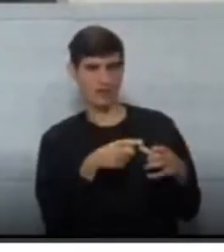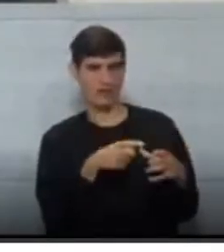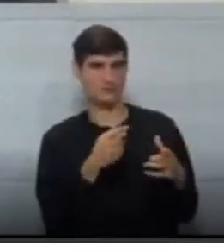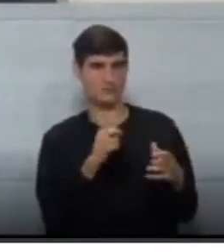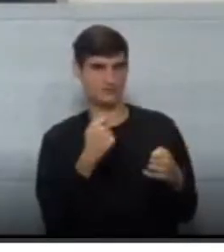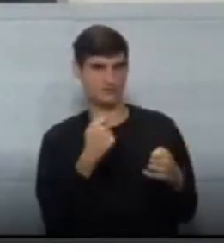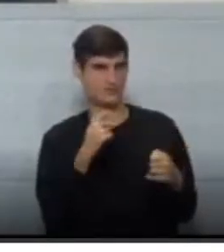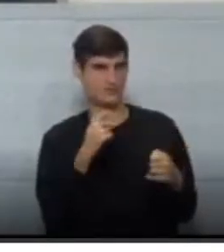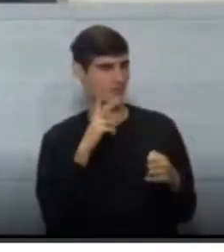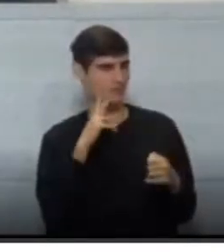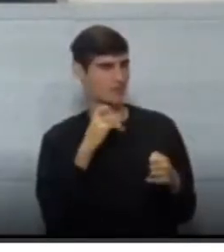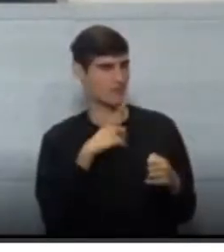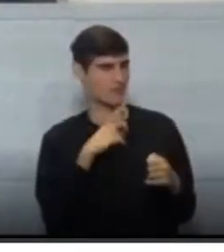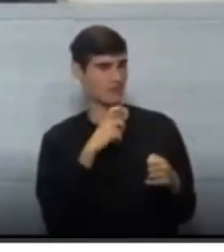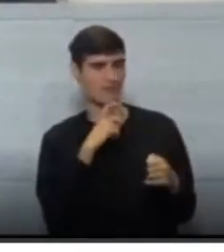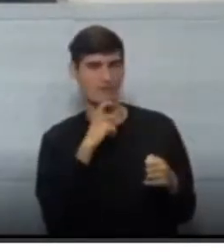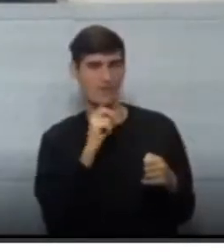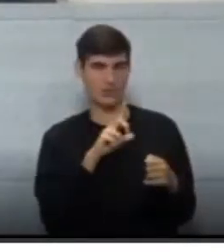micro-organismo.